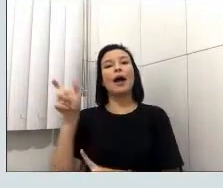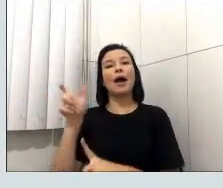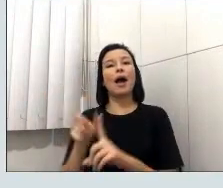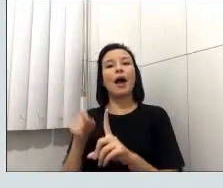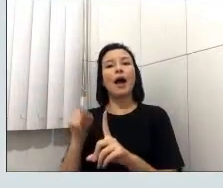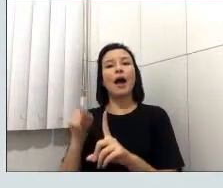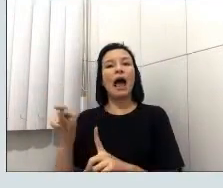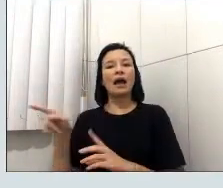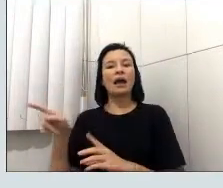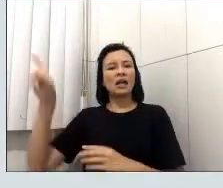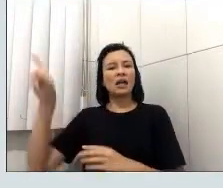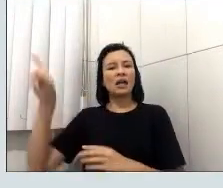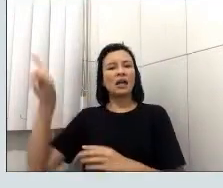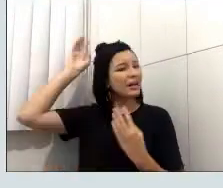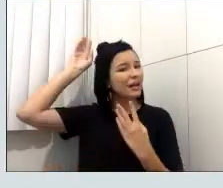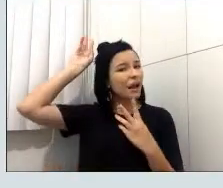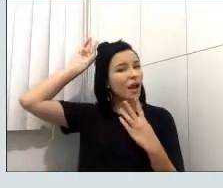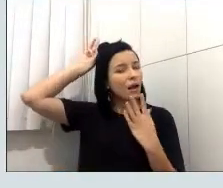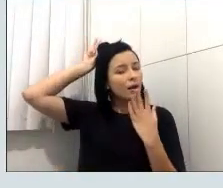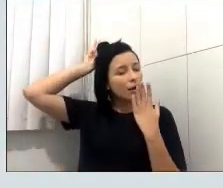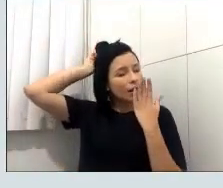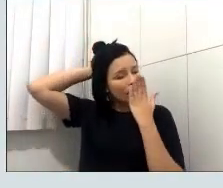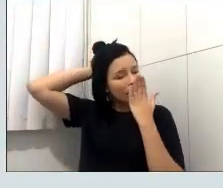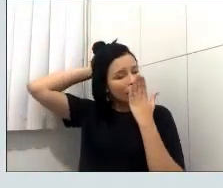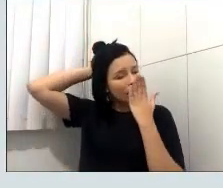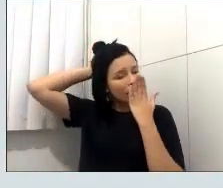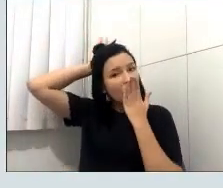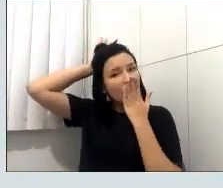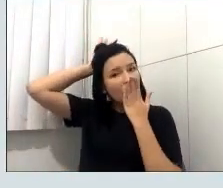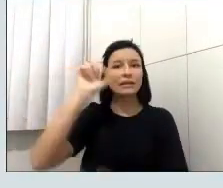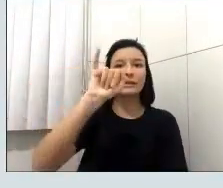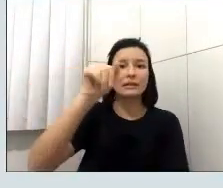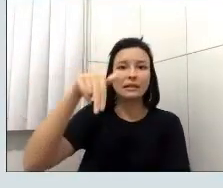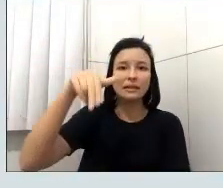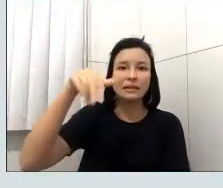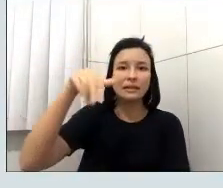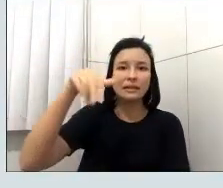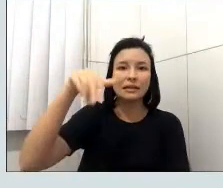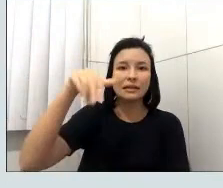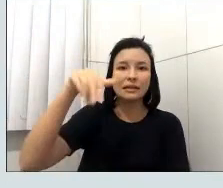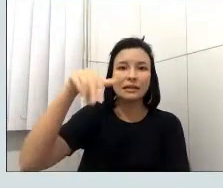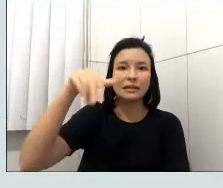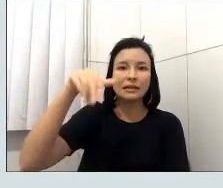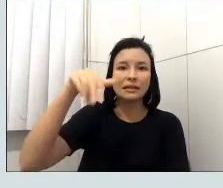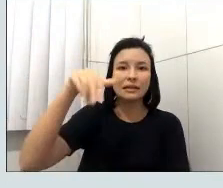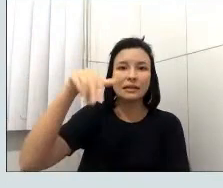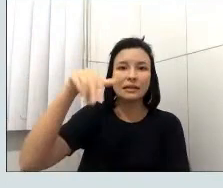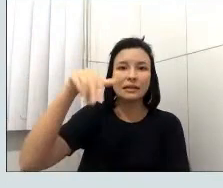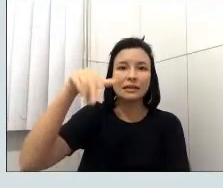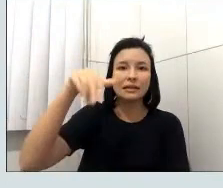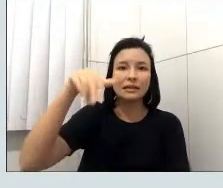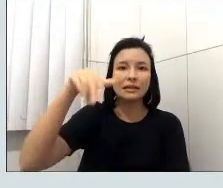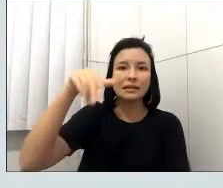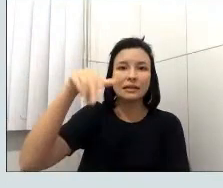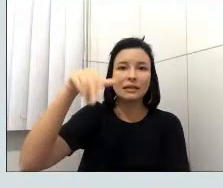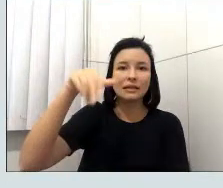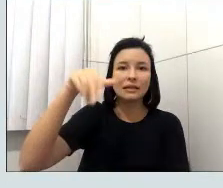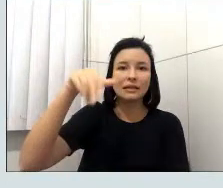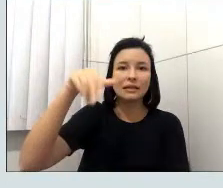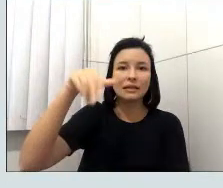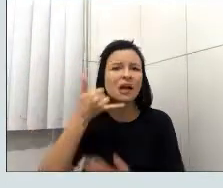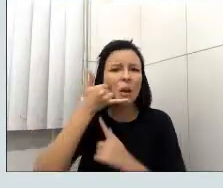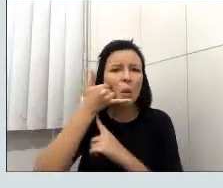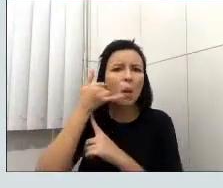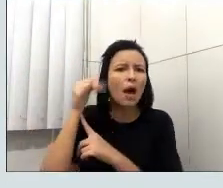aquele índio não pode ser índio, como é que ele tem celular, como é que ele anda de carro, como é que índio vai ser advogado. Então, a